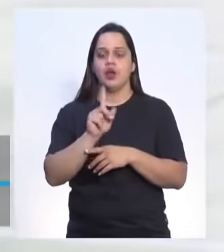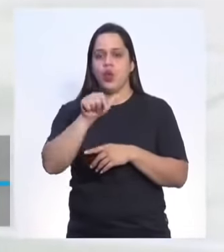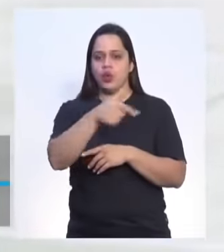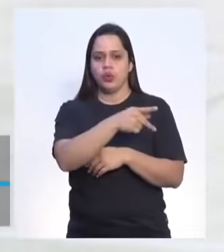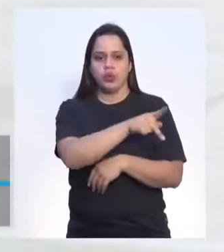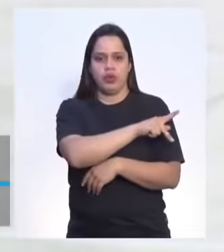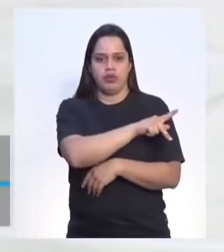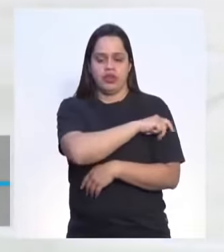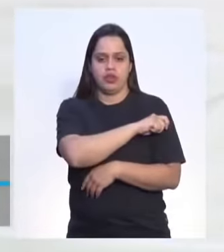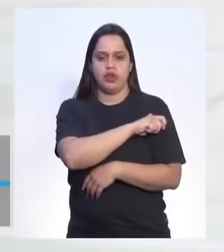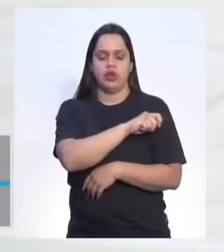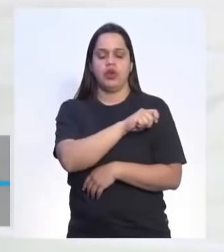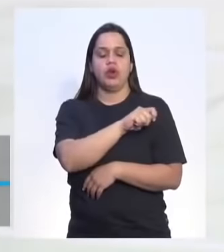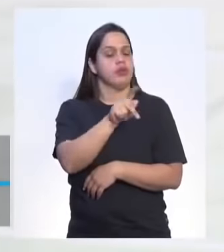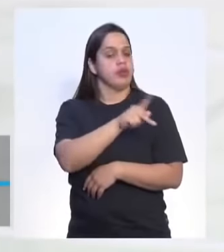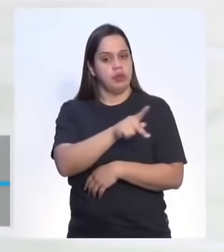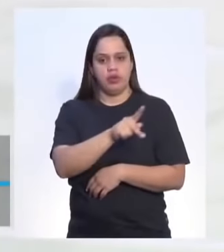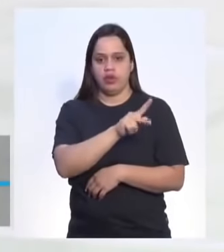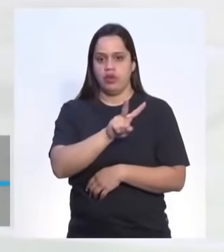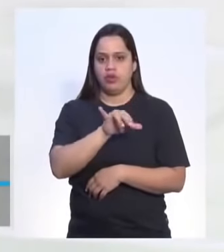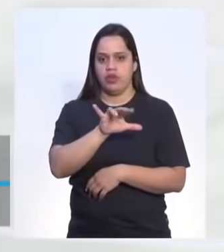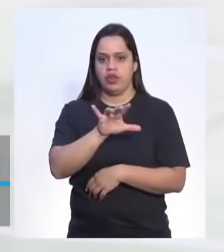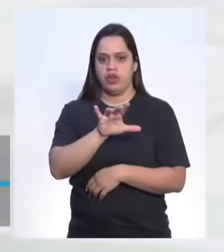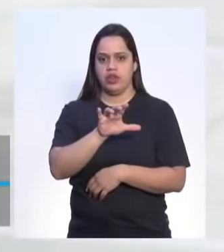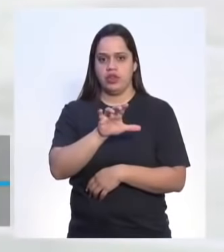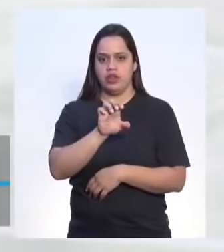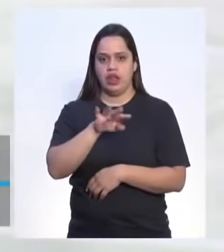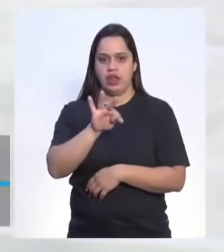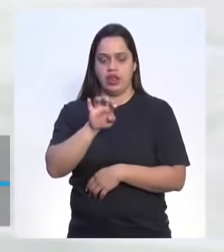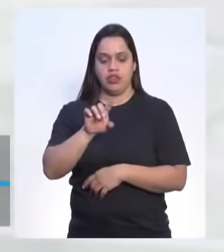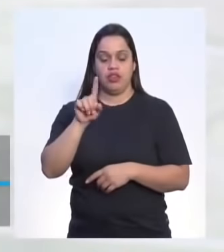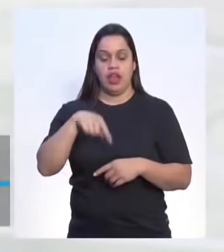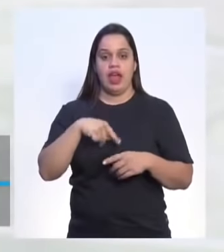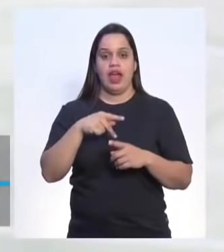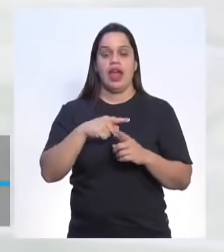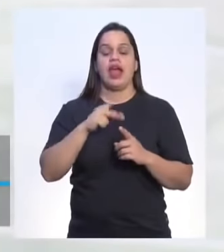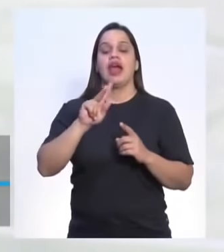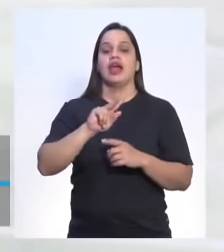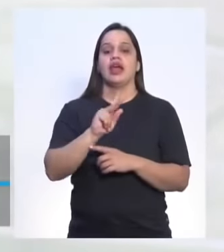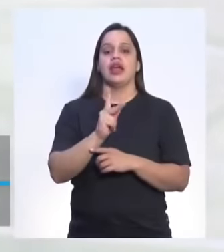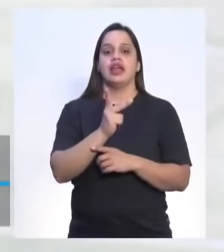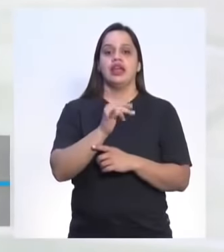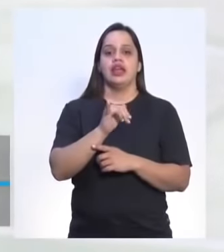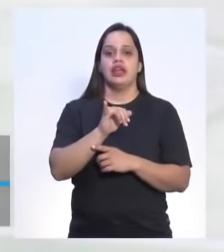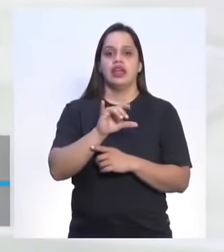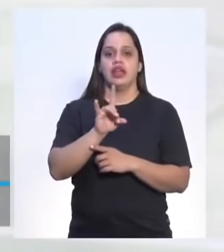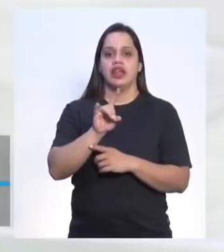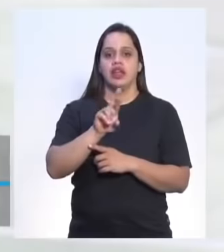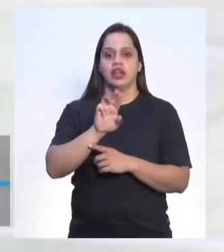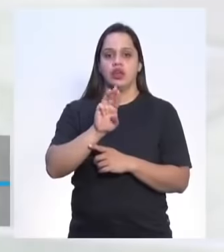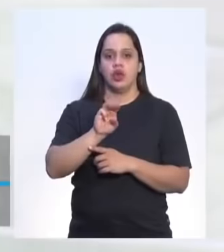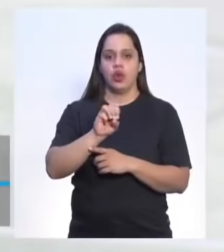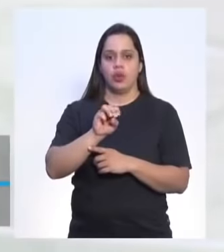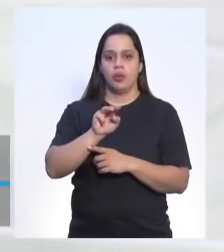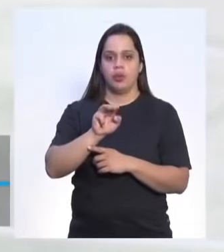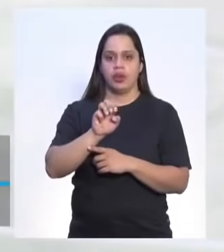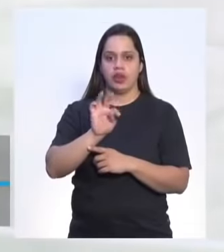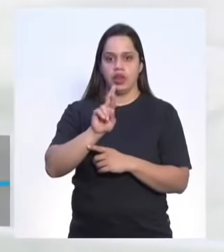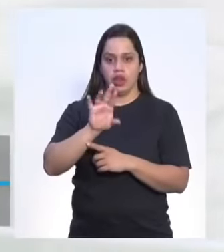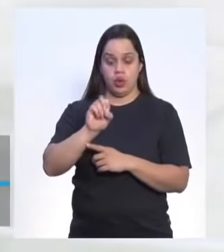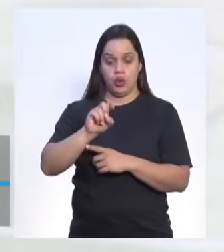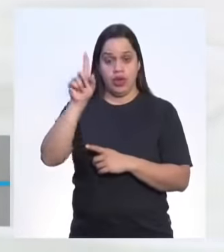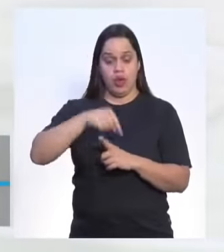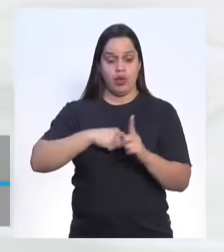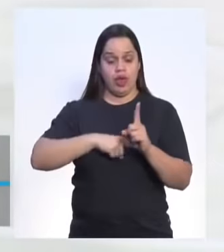Hidro, água, né? Metro, então, o hidrômetro mede ali a capacidade, né? O volume de água que passa, né? Que